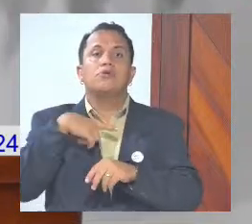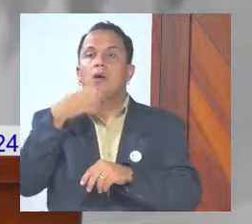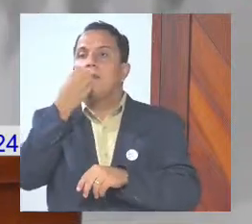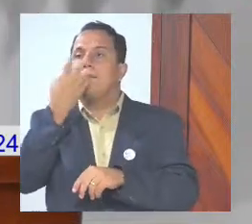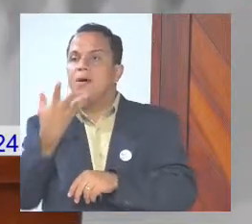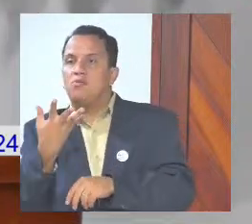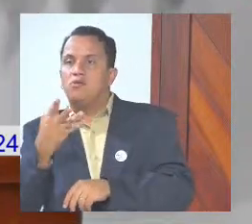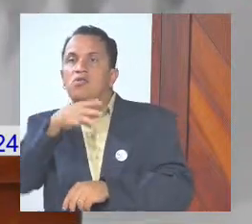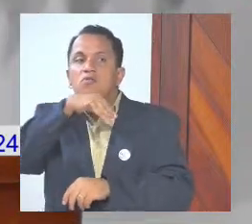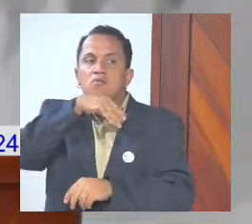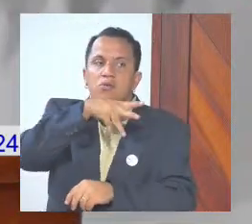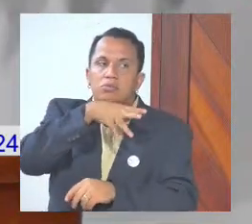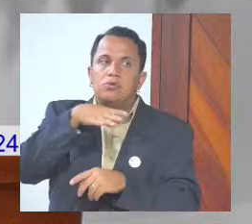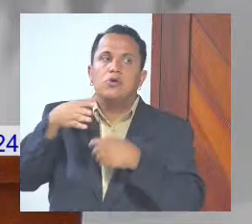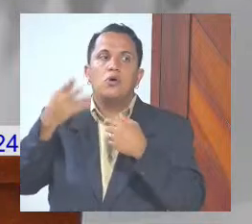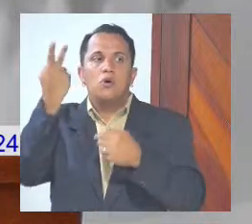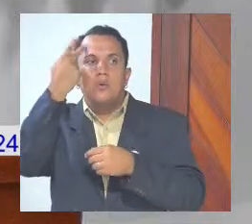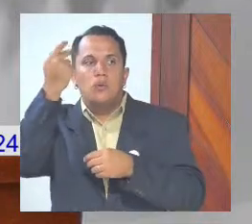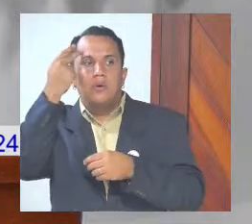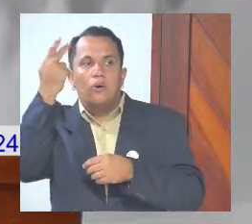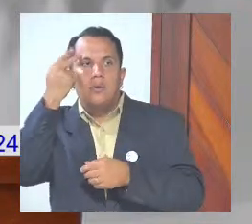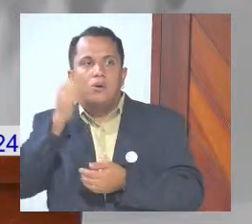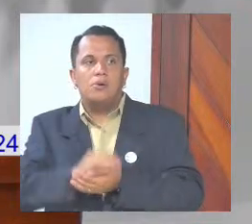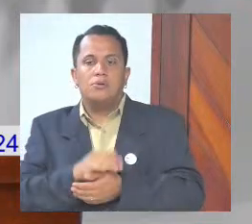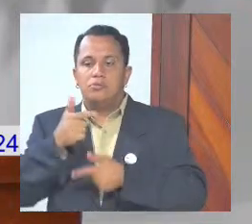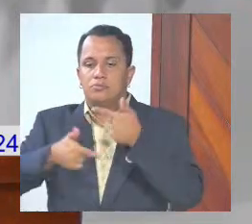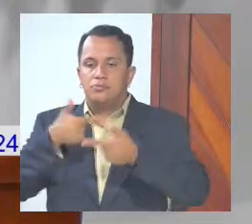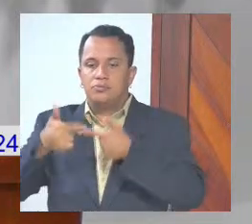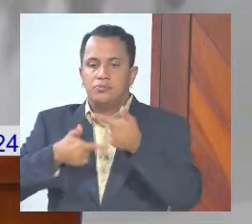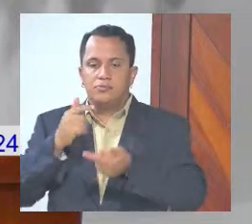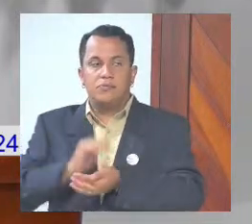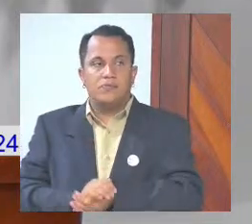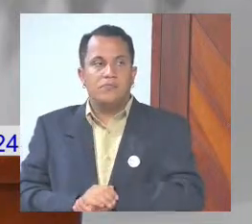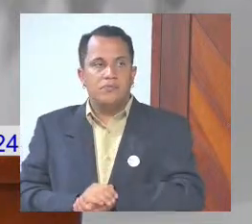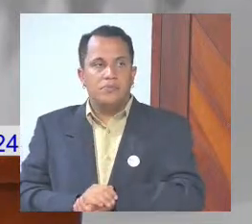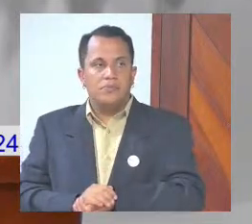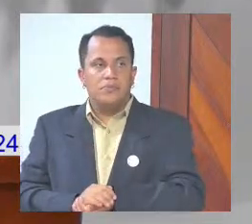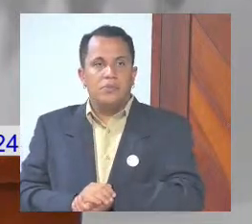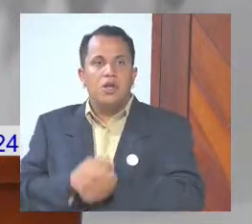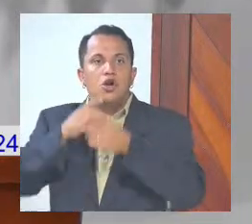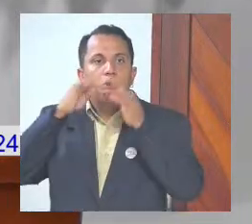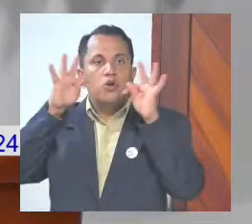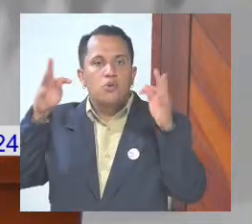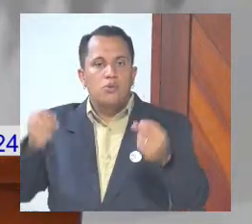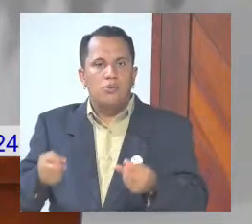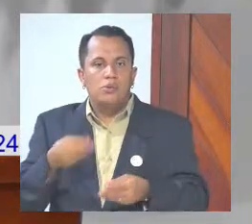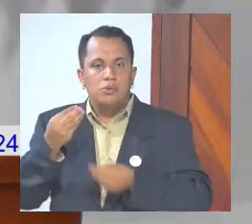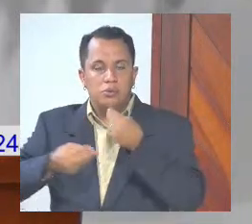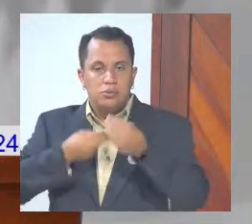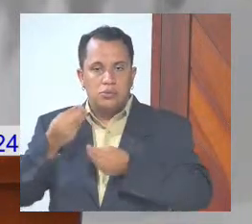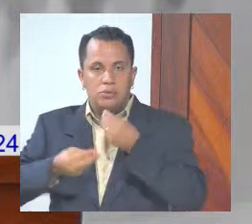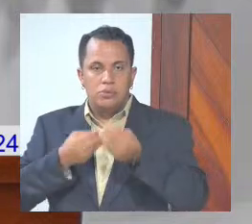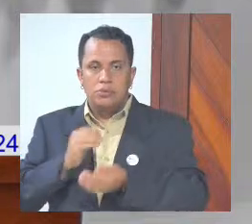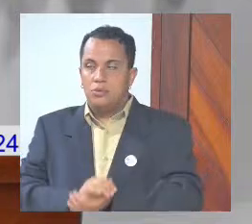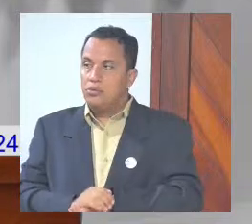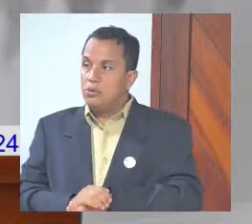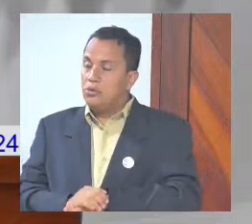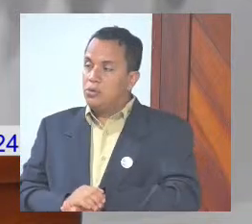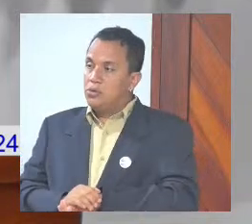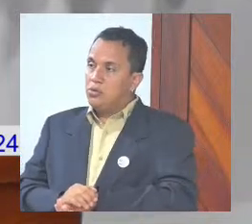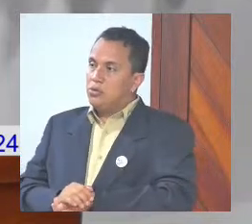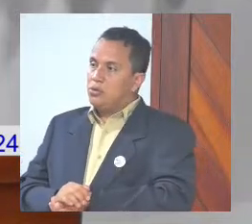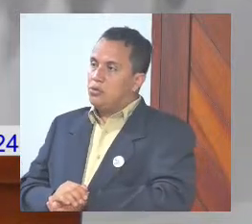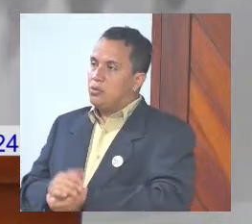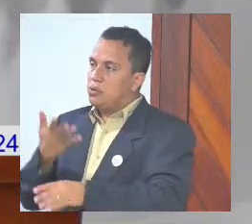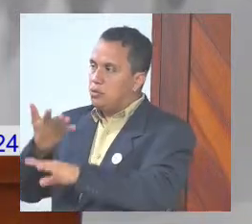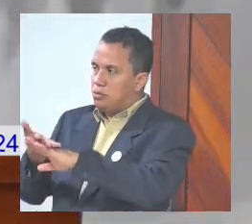bons e tem os ruins. Isso é normal no processo. Mas a gente não pode generalizar todos, né? Como foi generalizado. Então, é